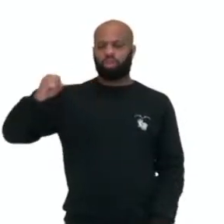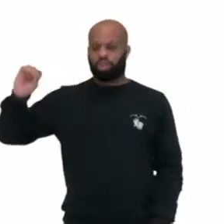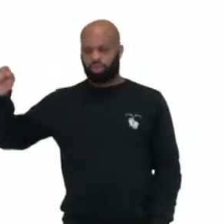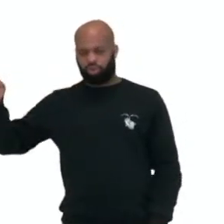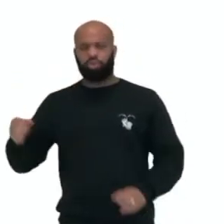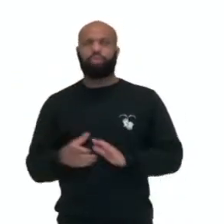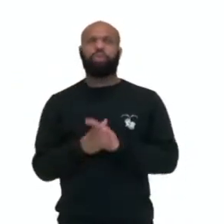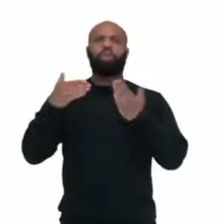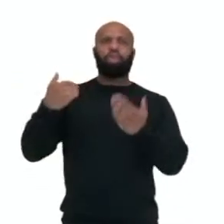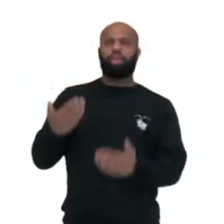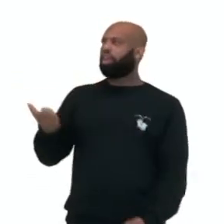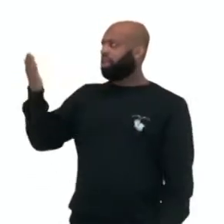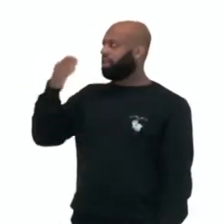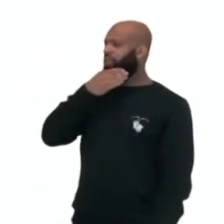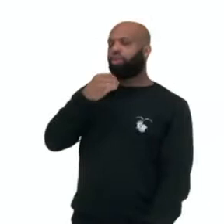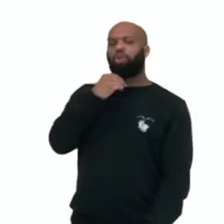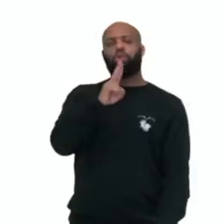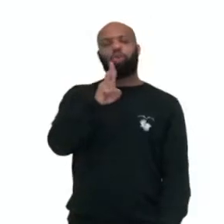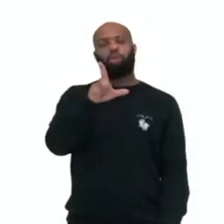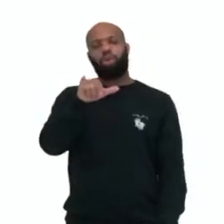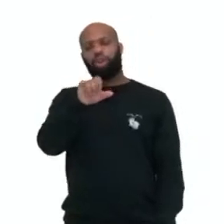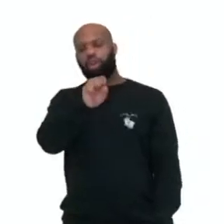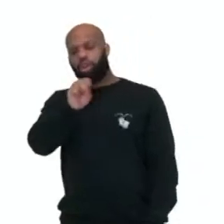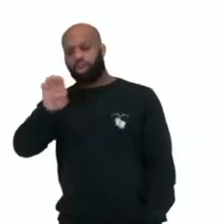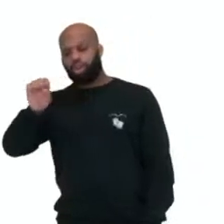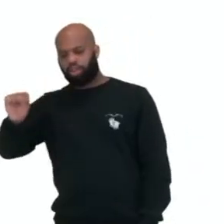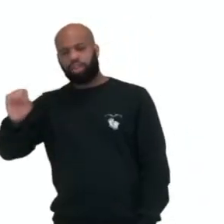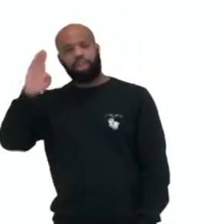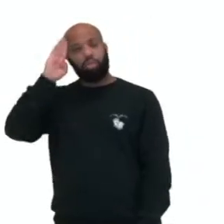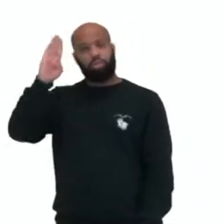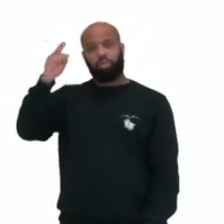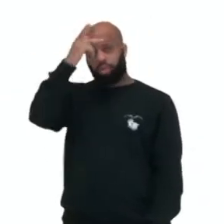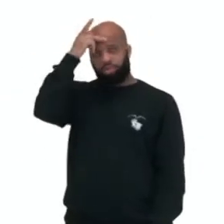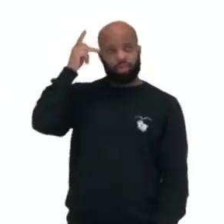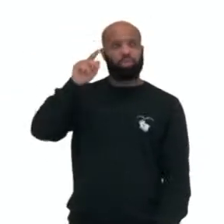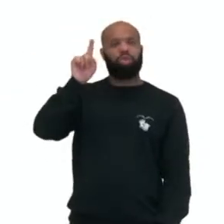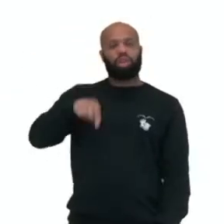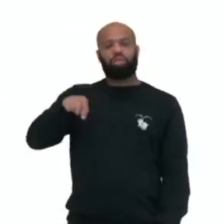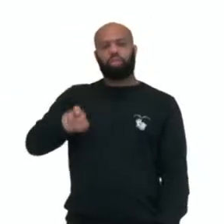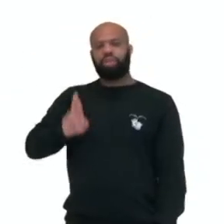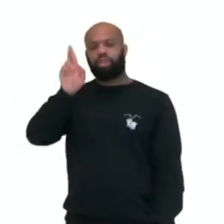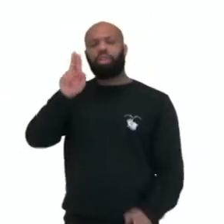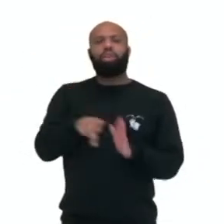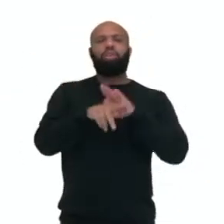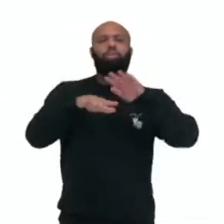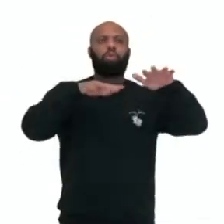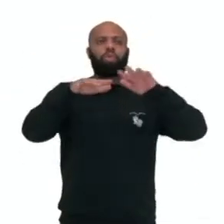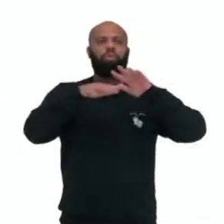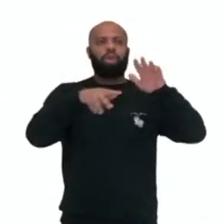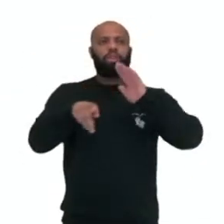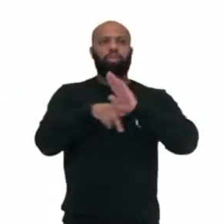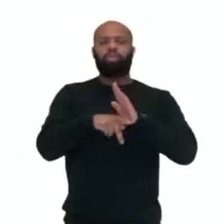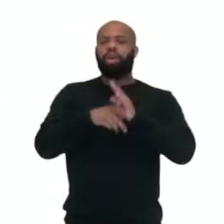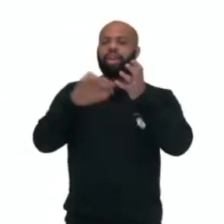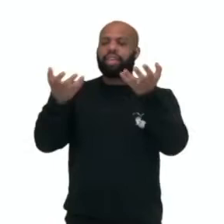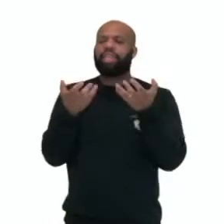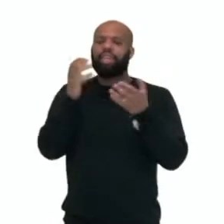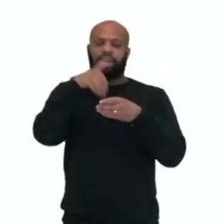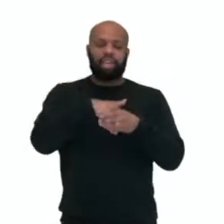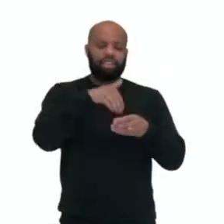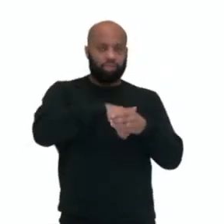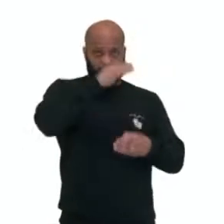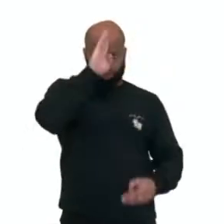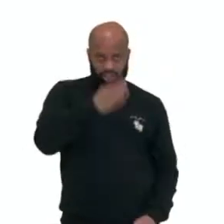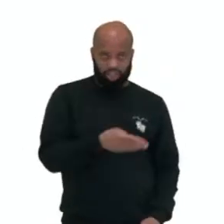1988. Ulisses Guimarães, além de ter sido um dos principais porta-vozes do movimento das diretas já, que entre os